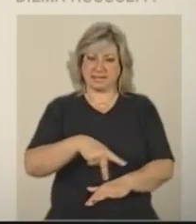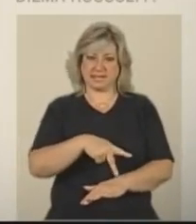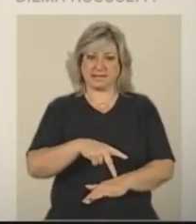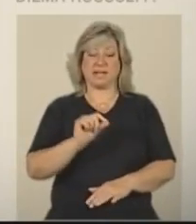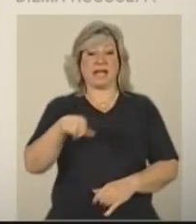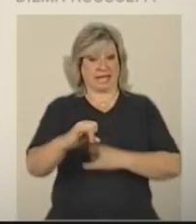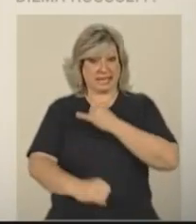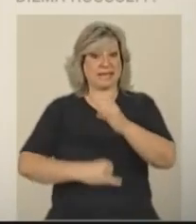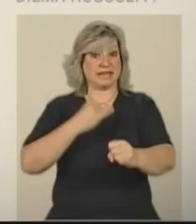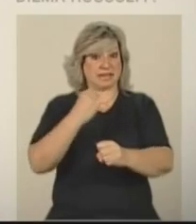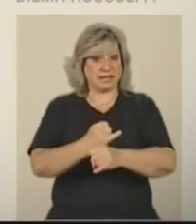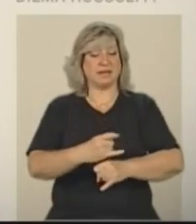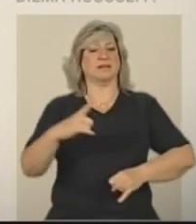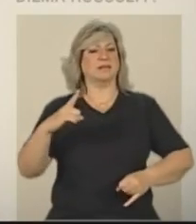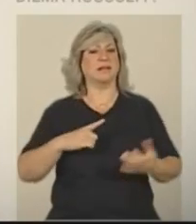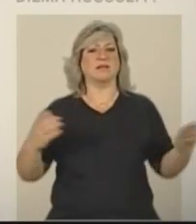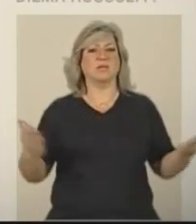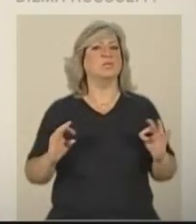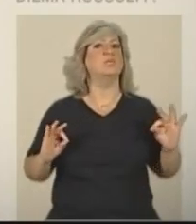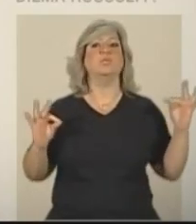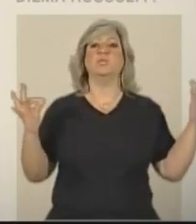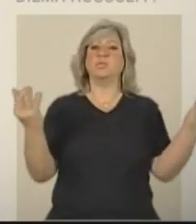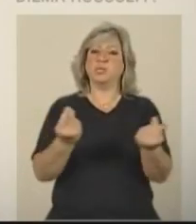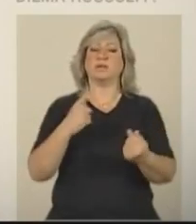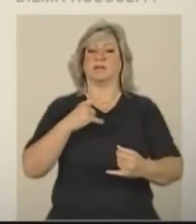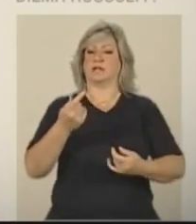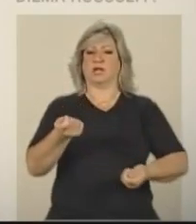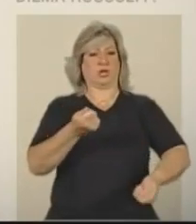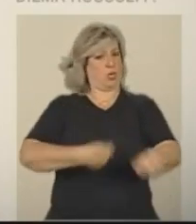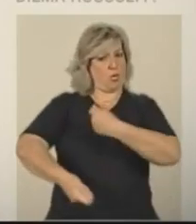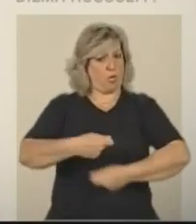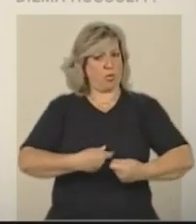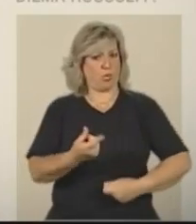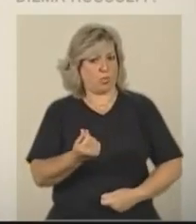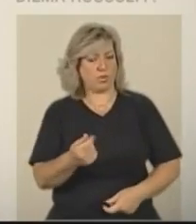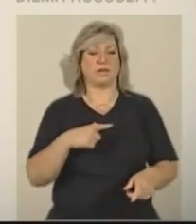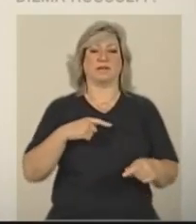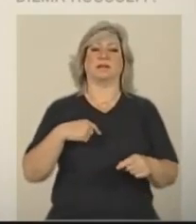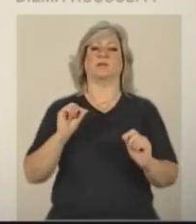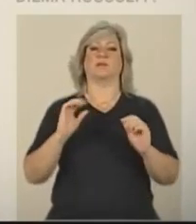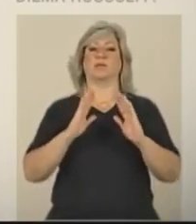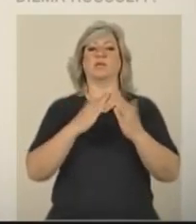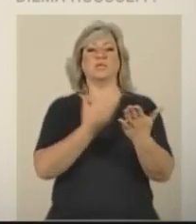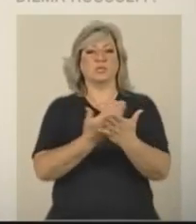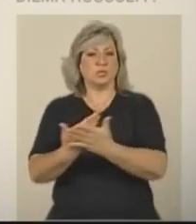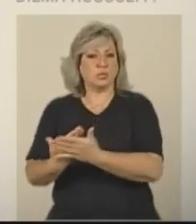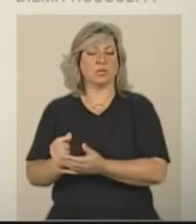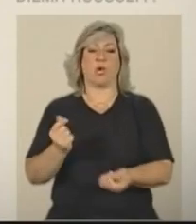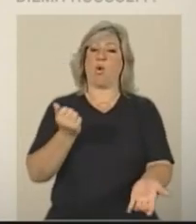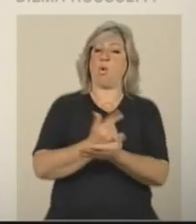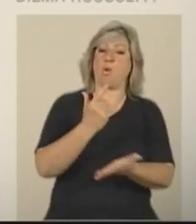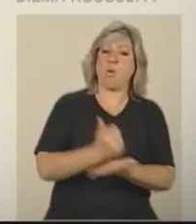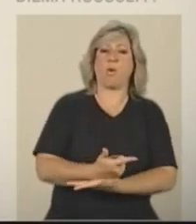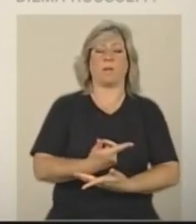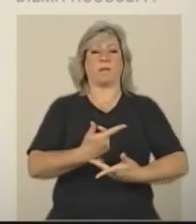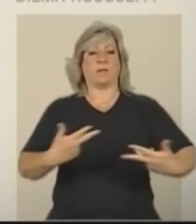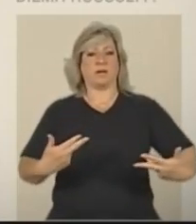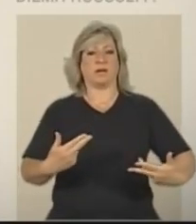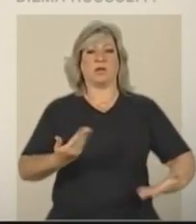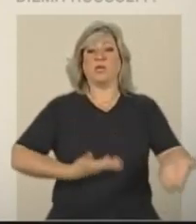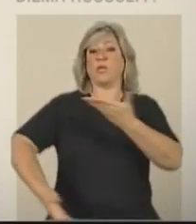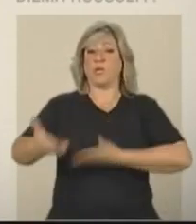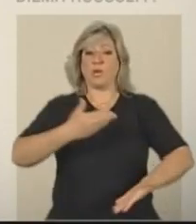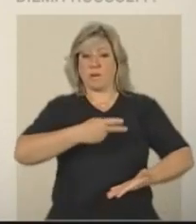A internet está presente em tudo, na economia, na educação, nas compras, nas relações